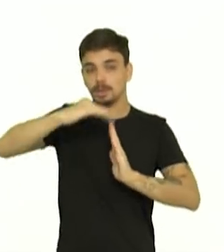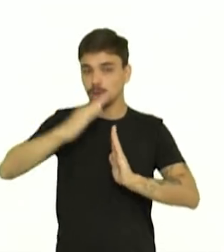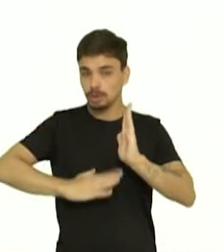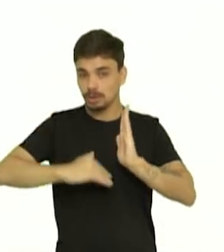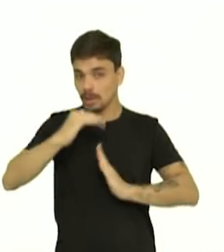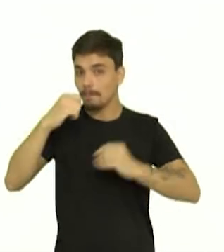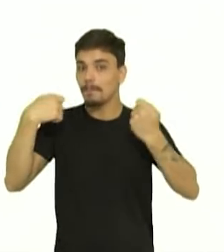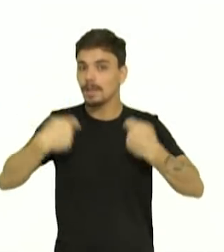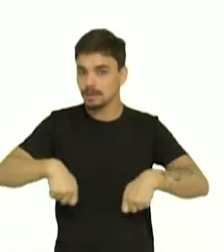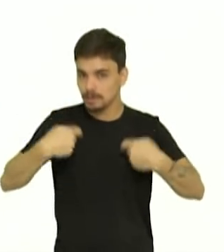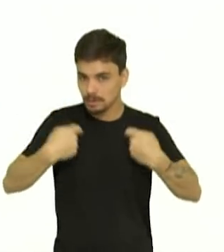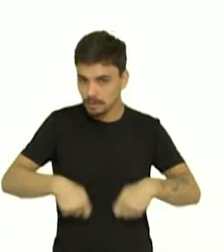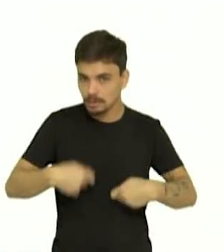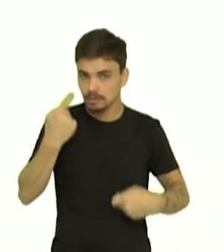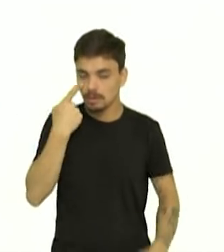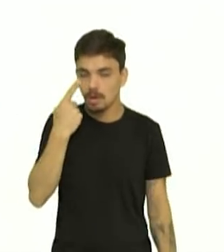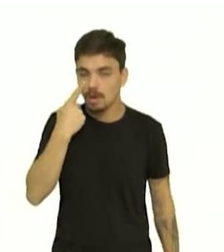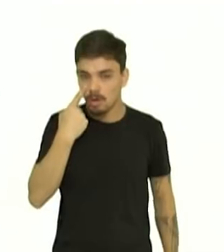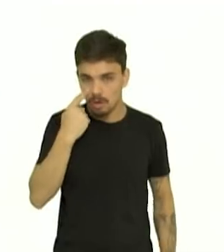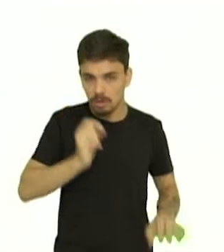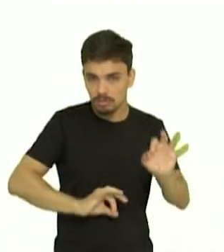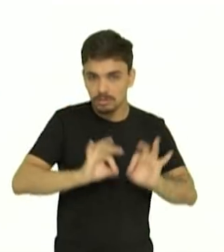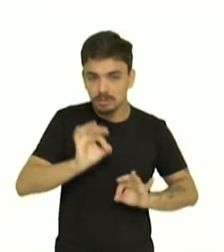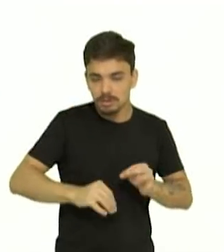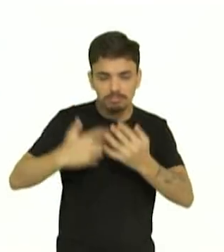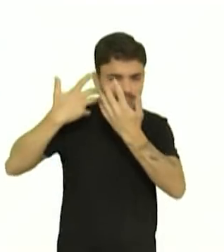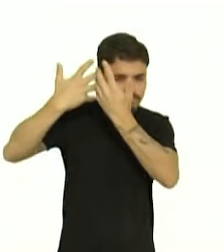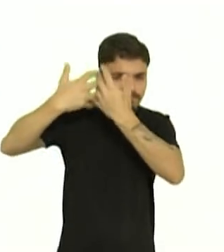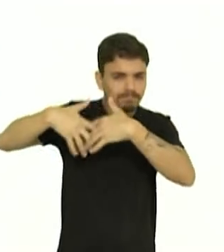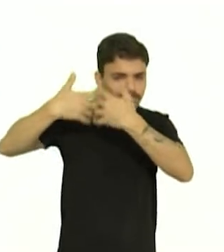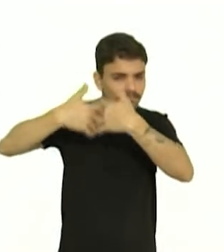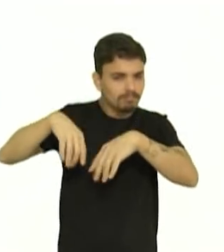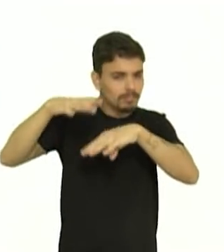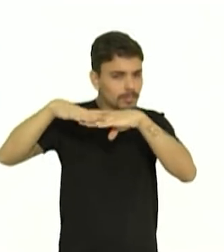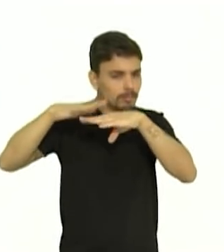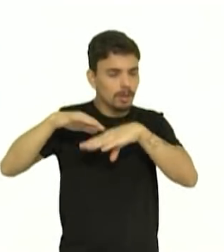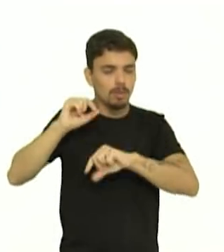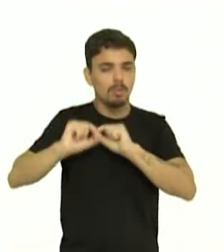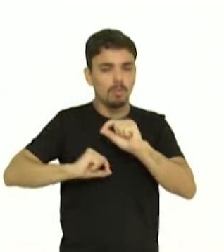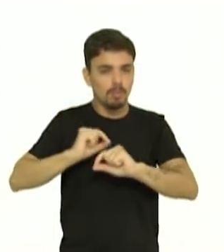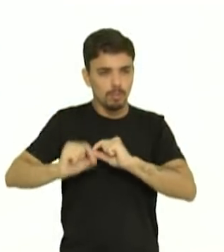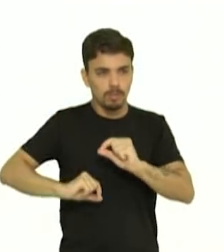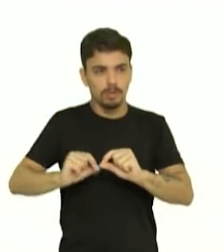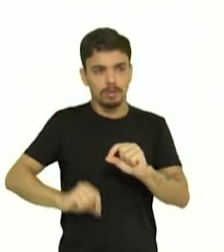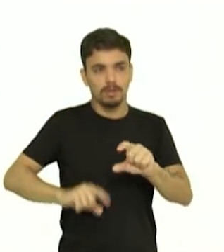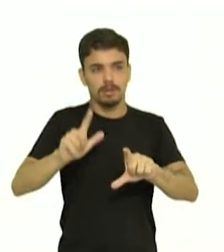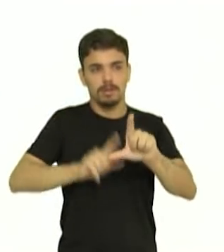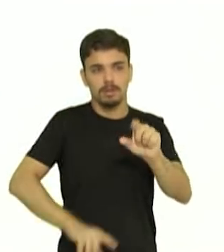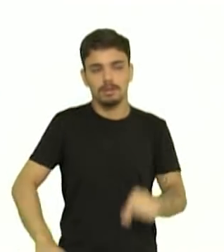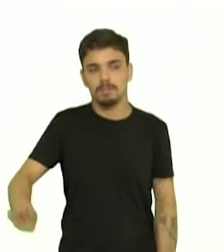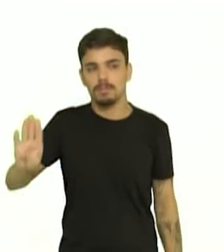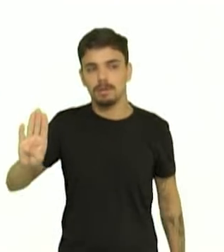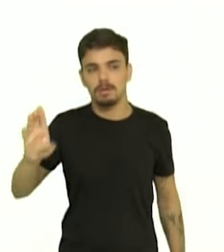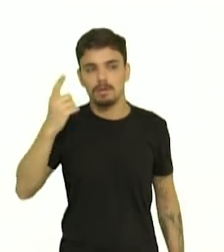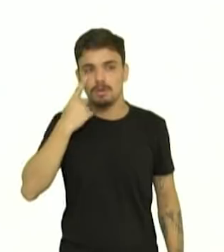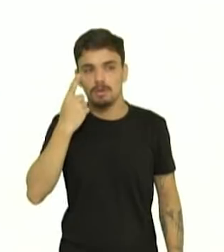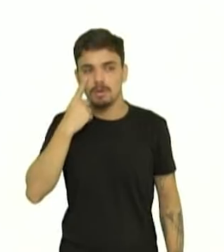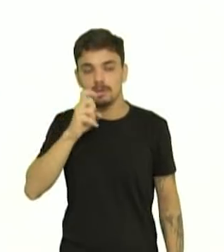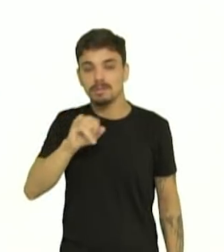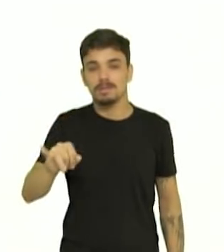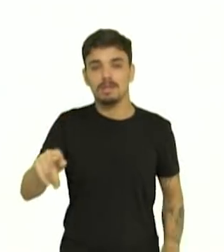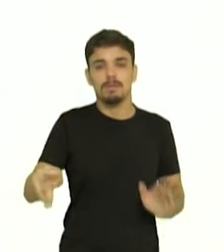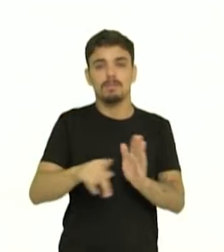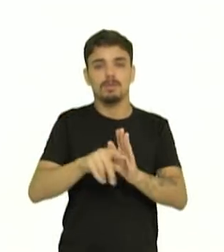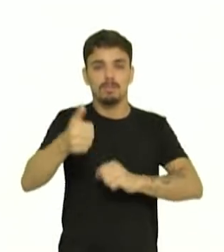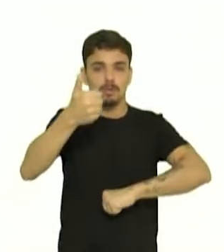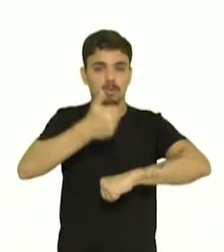portas. Pensa aí uma estrutura algébrica para resolver isso. E na letra B, se o proprietário do hotel gastou